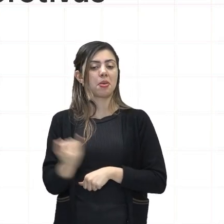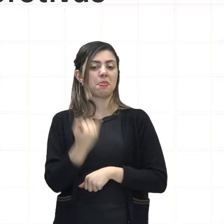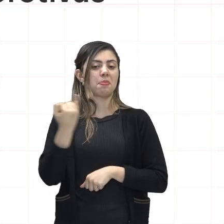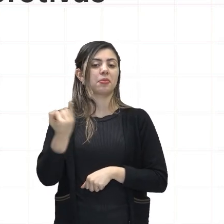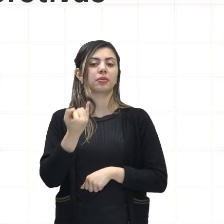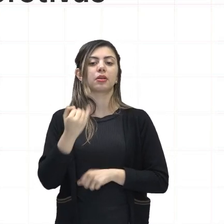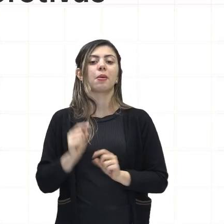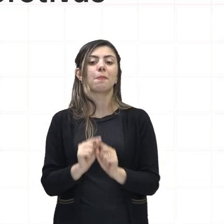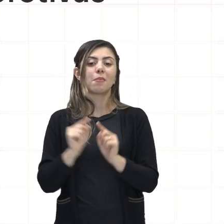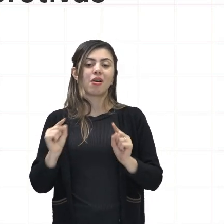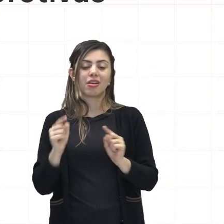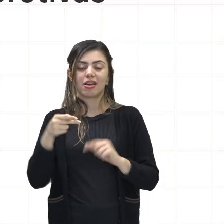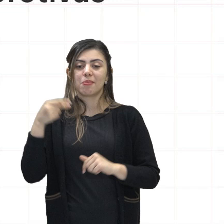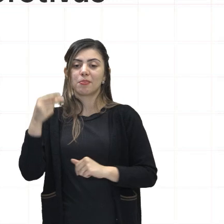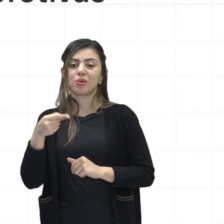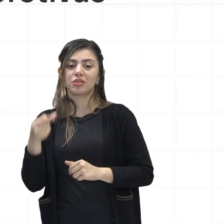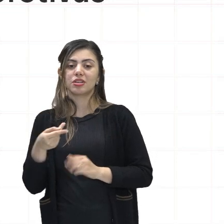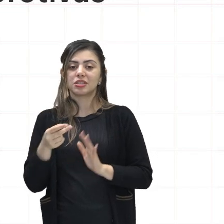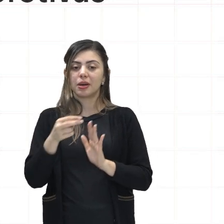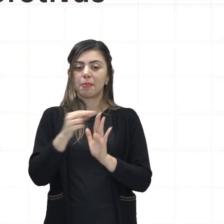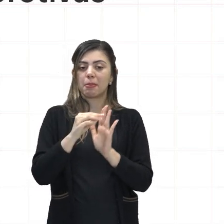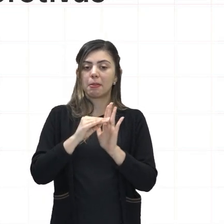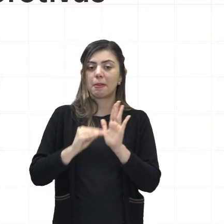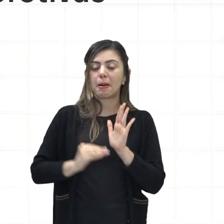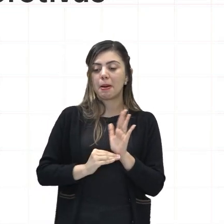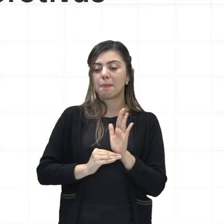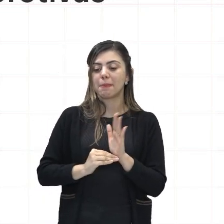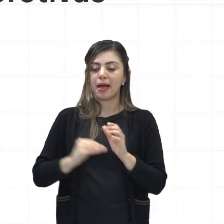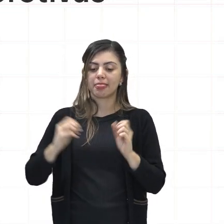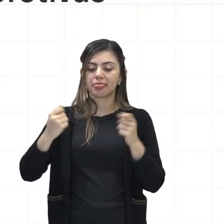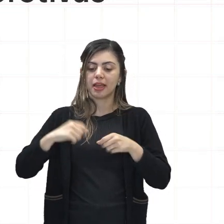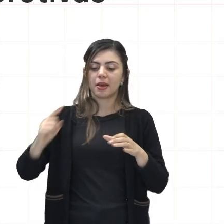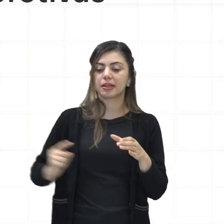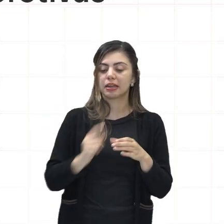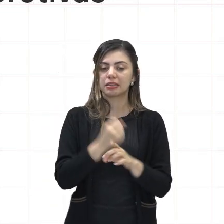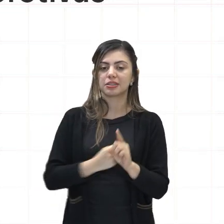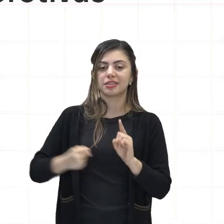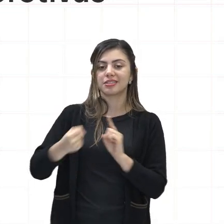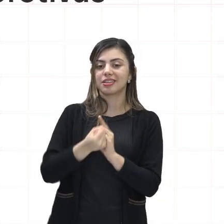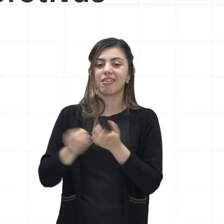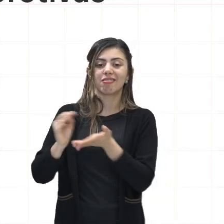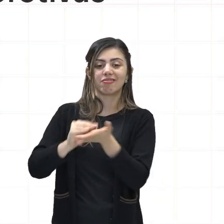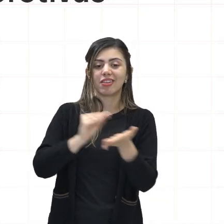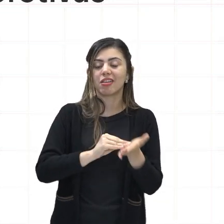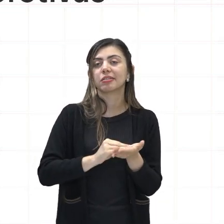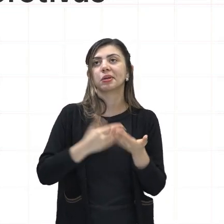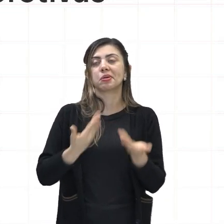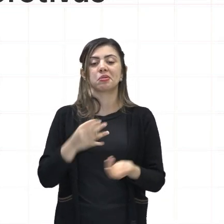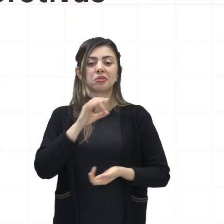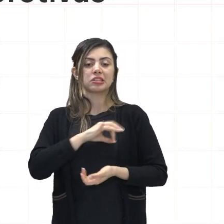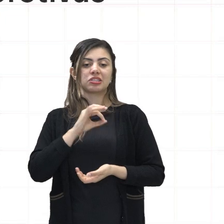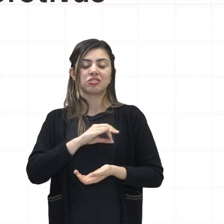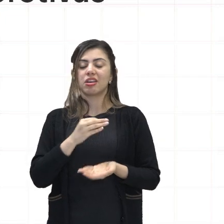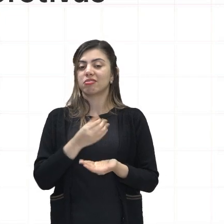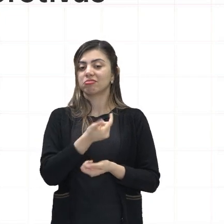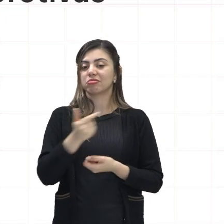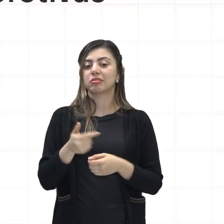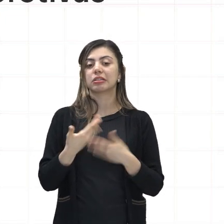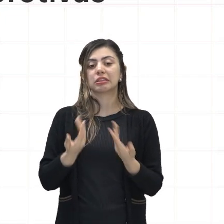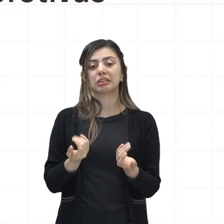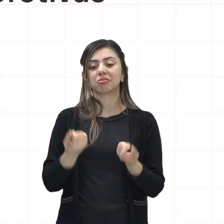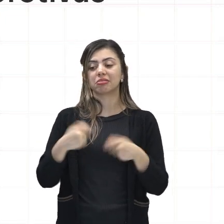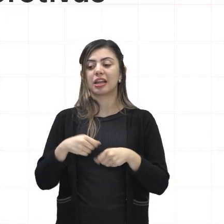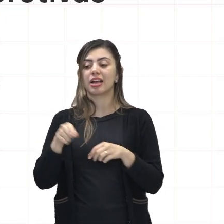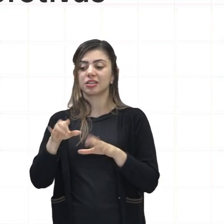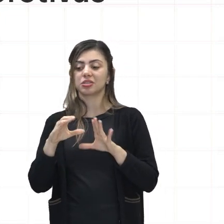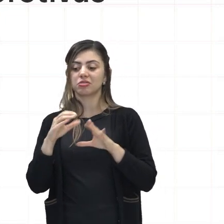a falta de políticas efetivas de integração social e de distribuição de renda contribuíram para a manutenção das